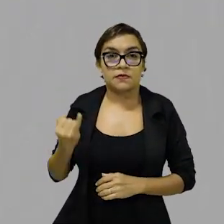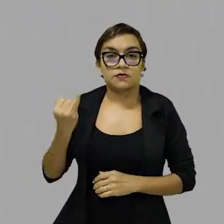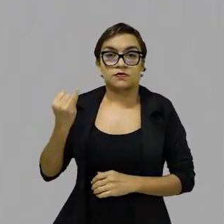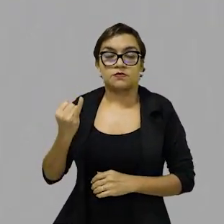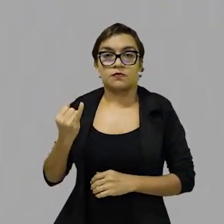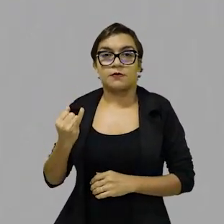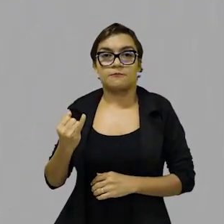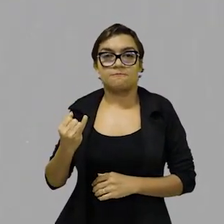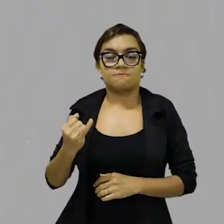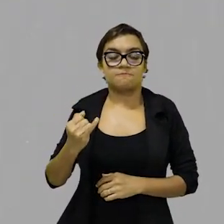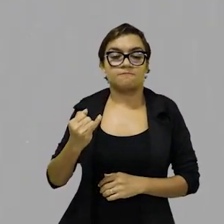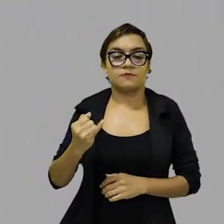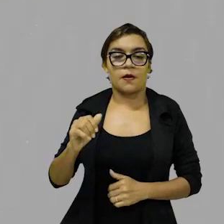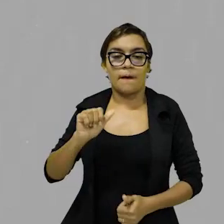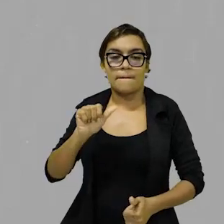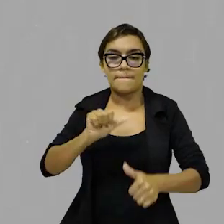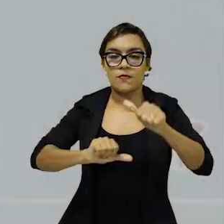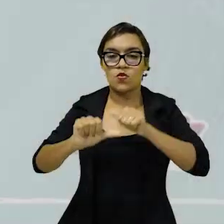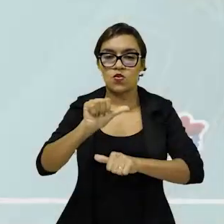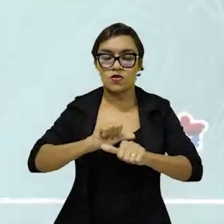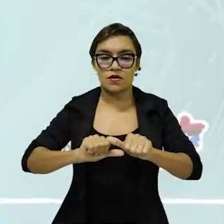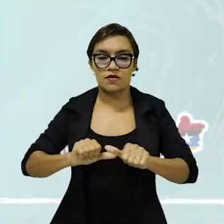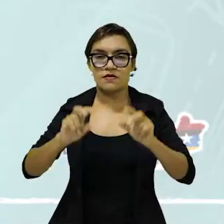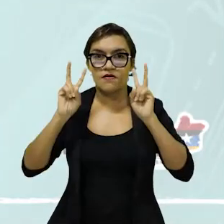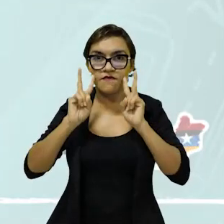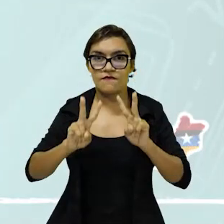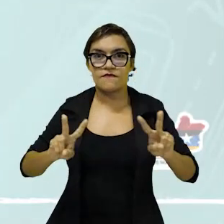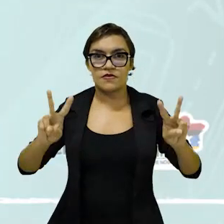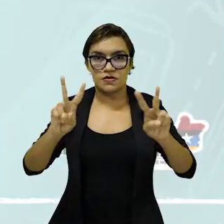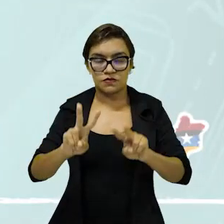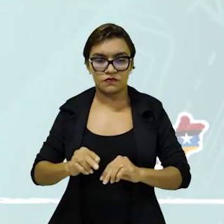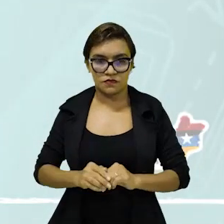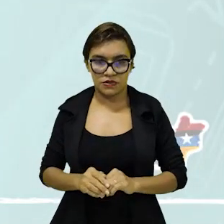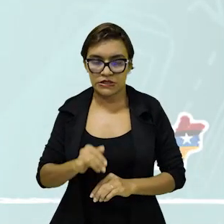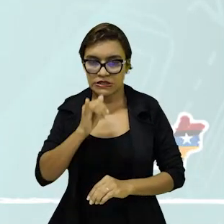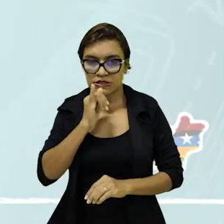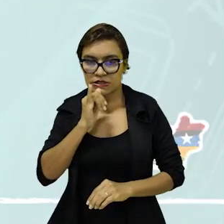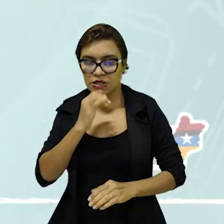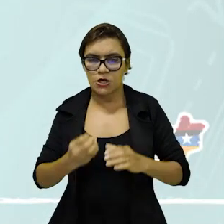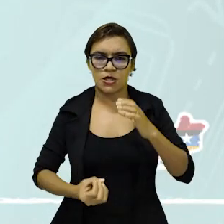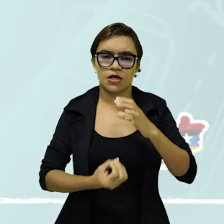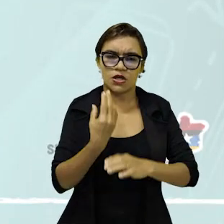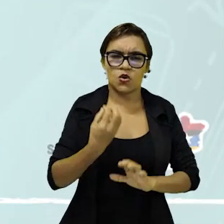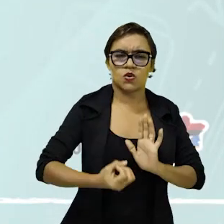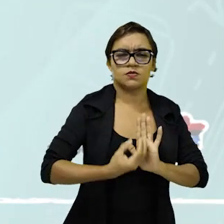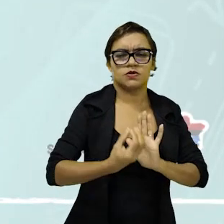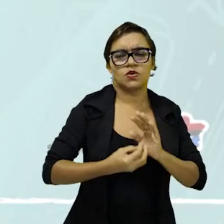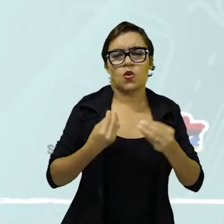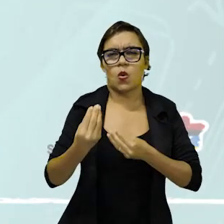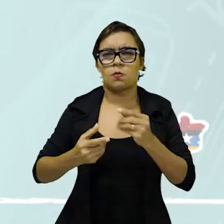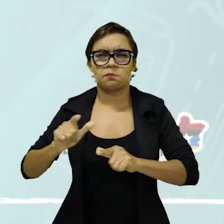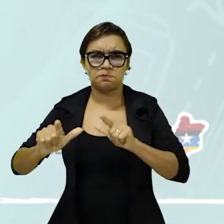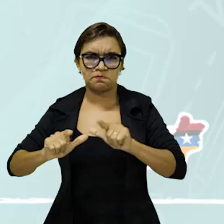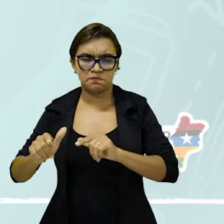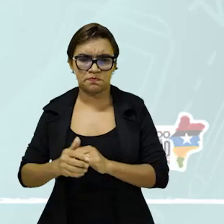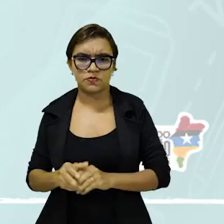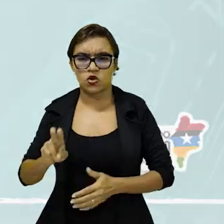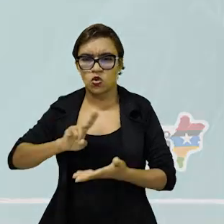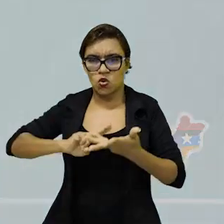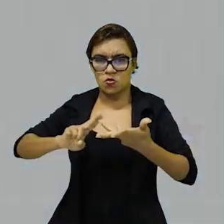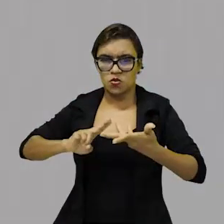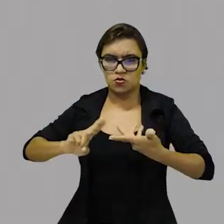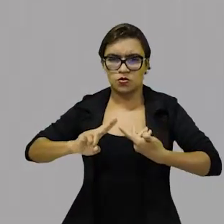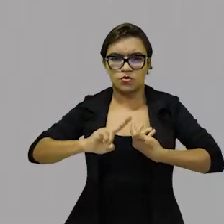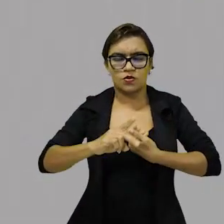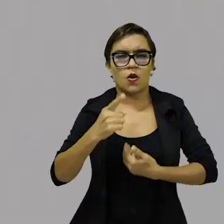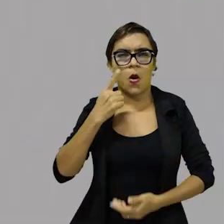distorção ficasse visível, né? Quem criou o expressionismo, como foi trabalhado, eu vou colocar os nomes aqui em alemão,